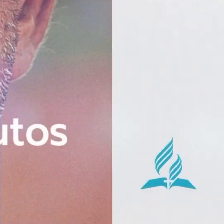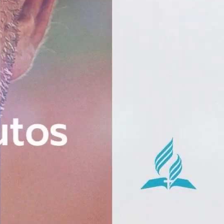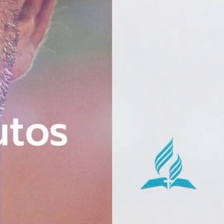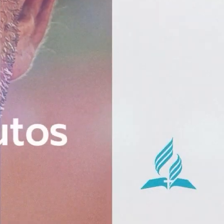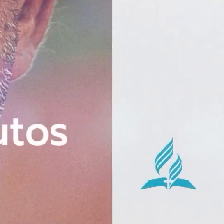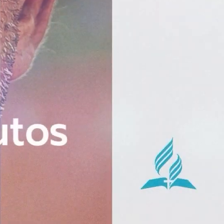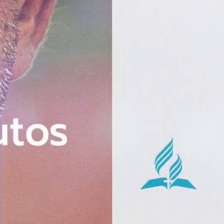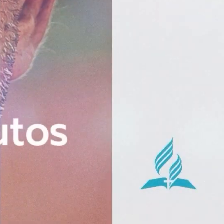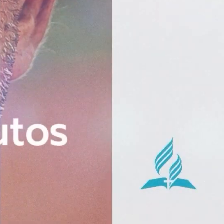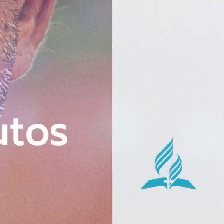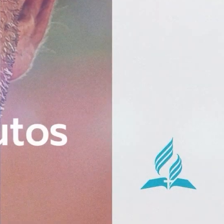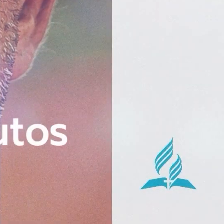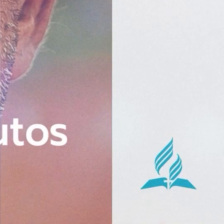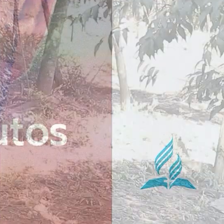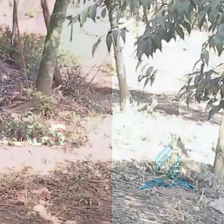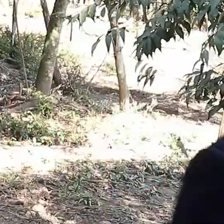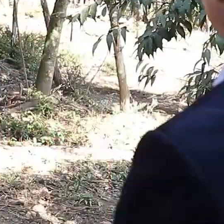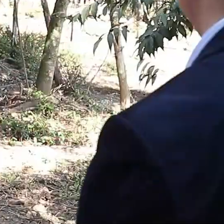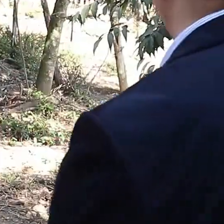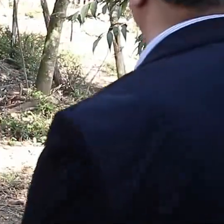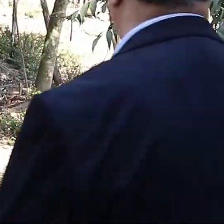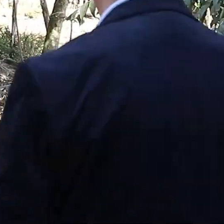Esperança de Frutos.